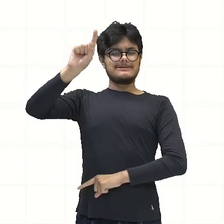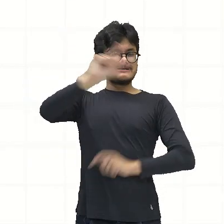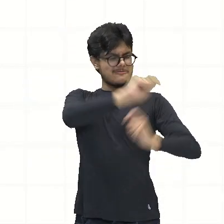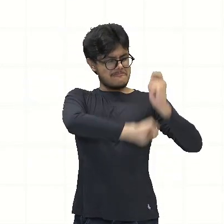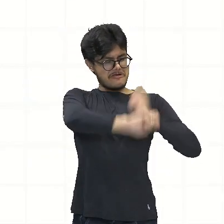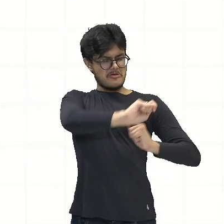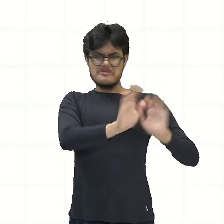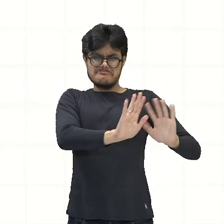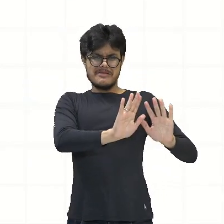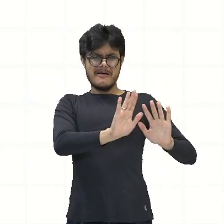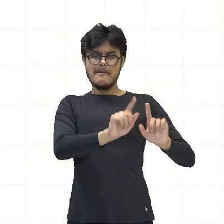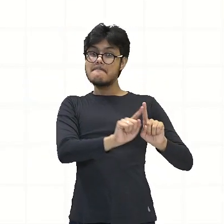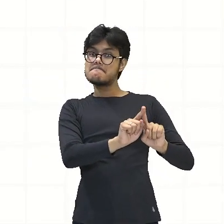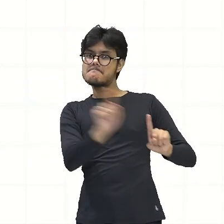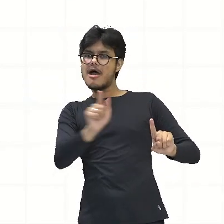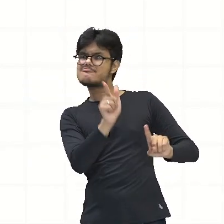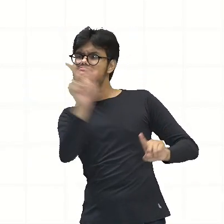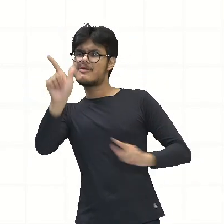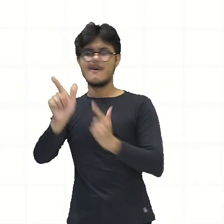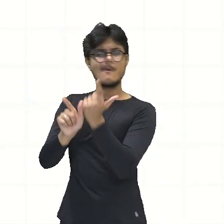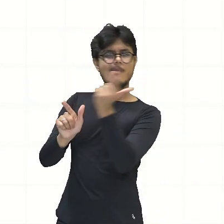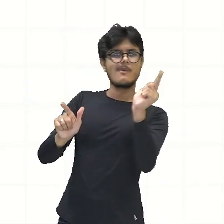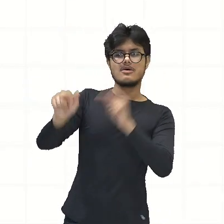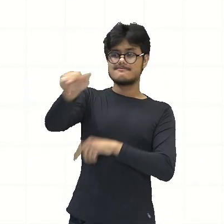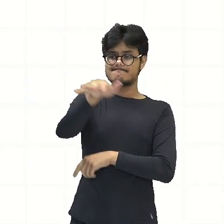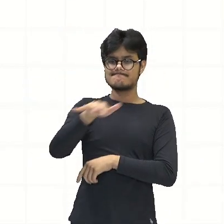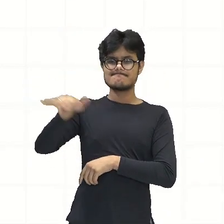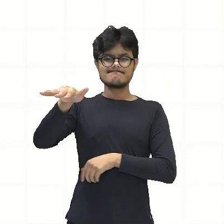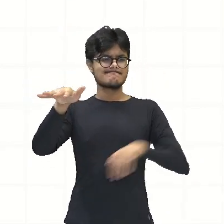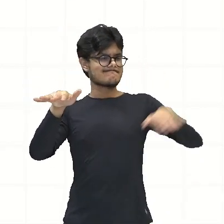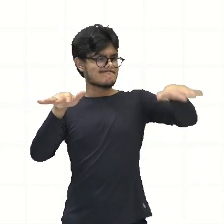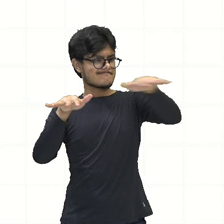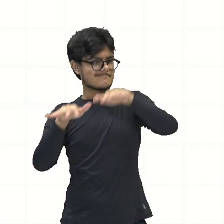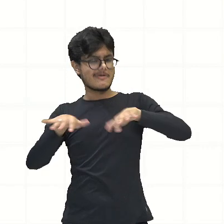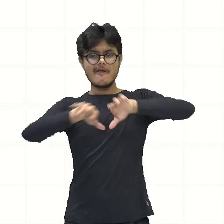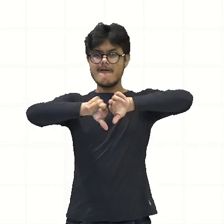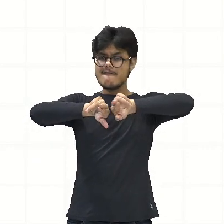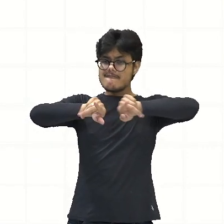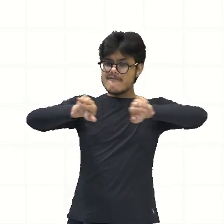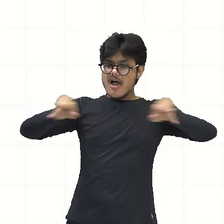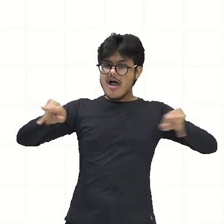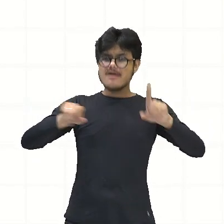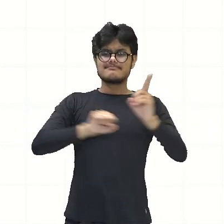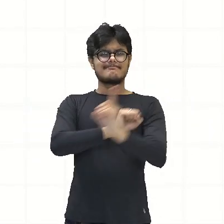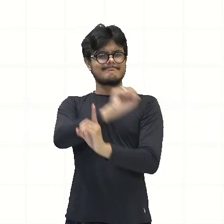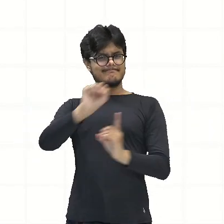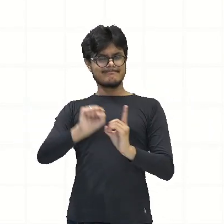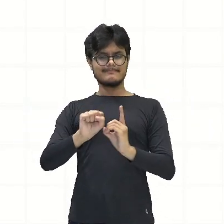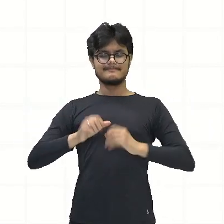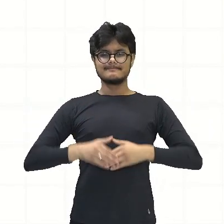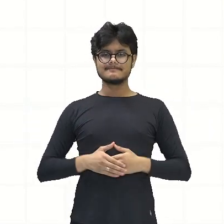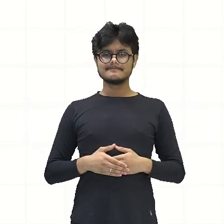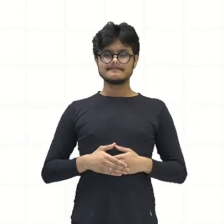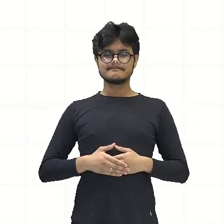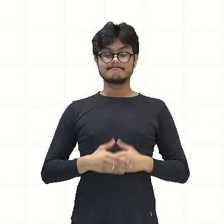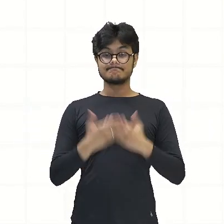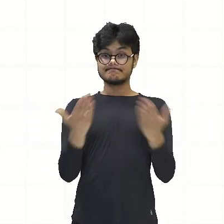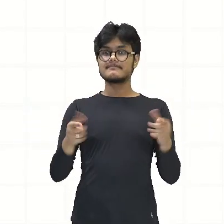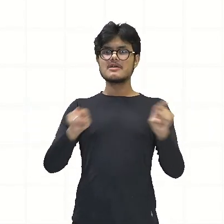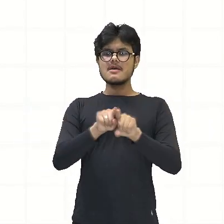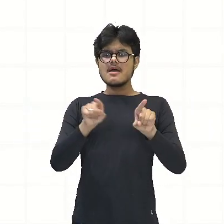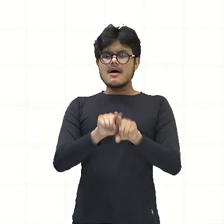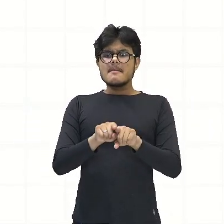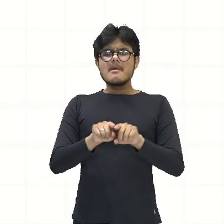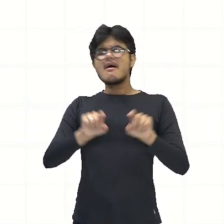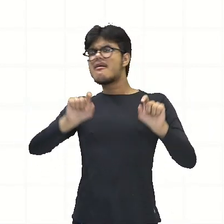ele se estende além da economia, ele vai influenciar em diversos campos da sociedade. E aí a gente pode citar